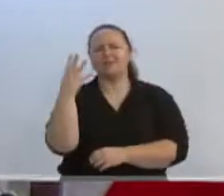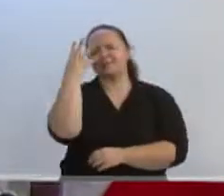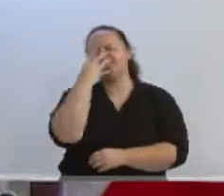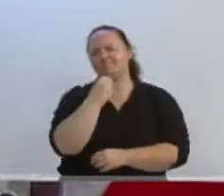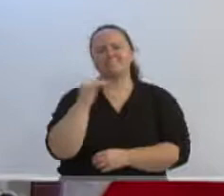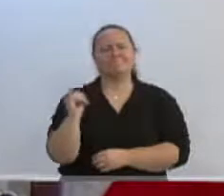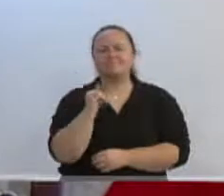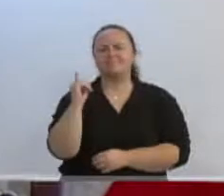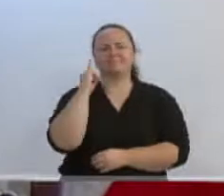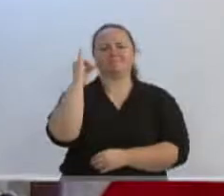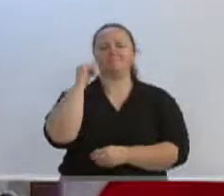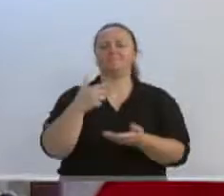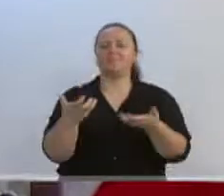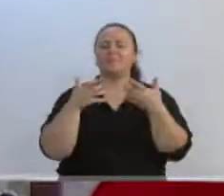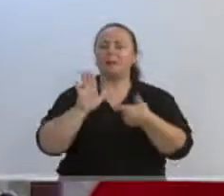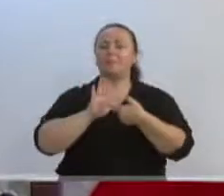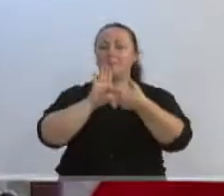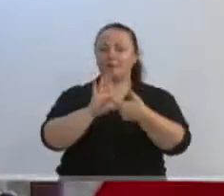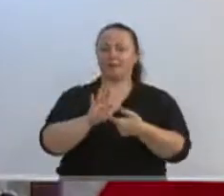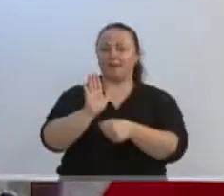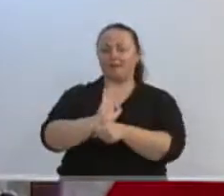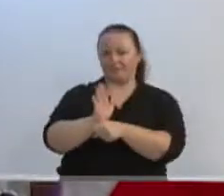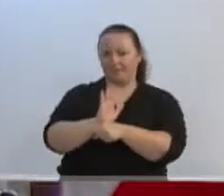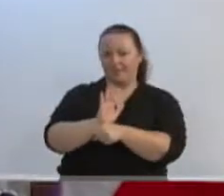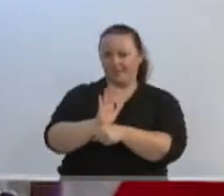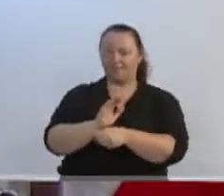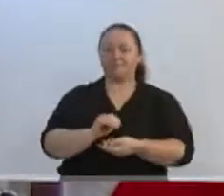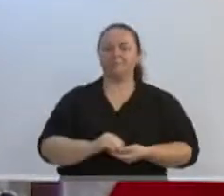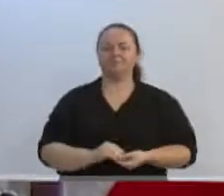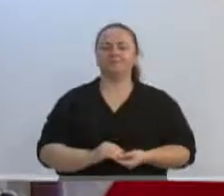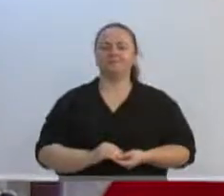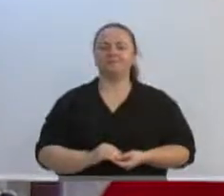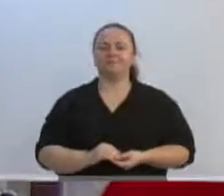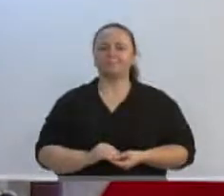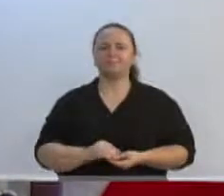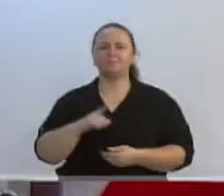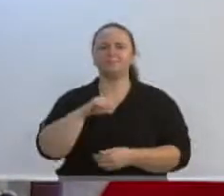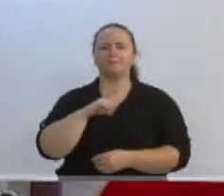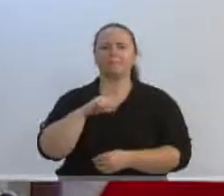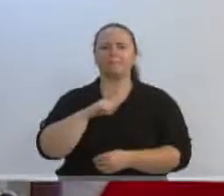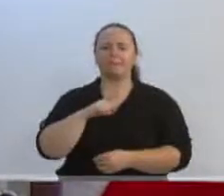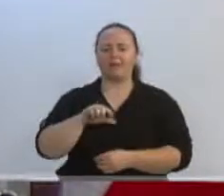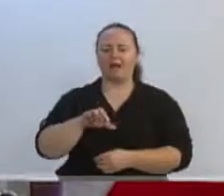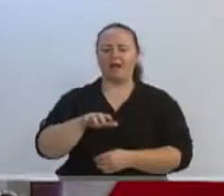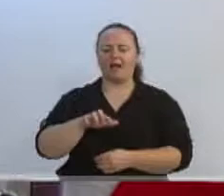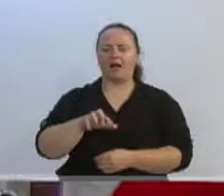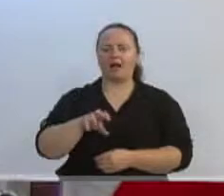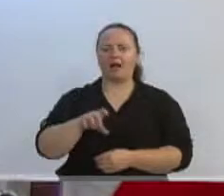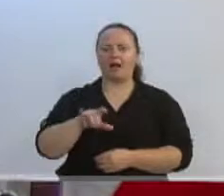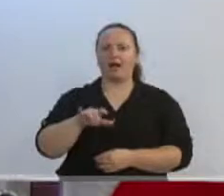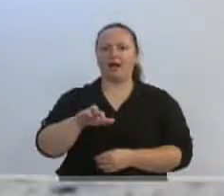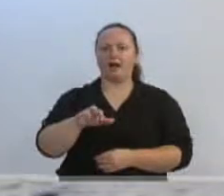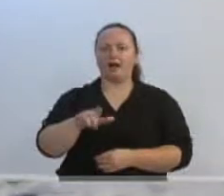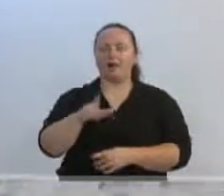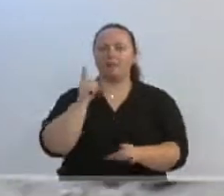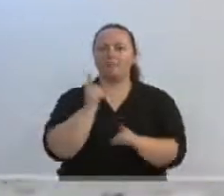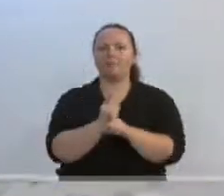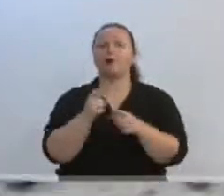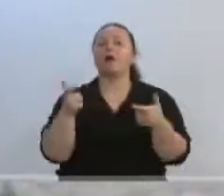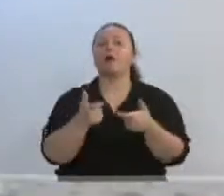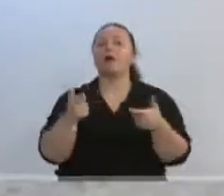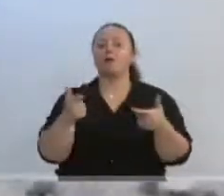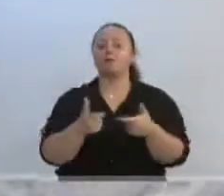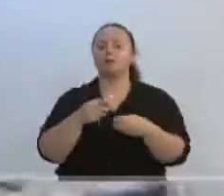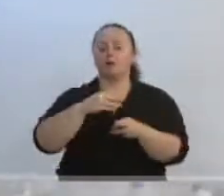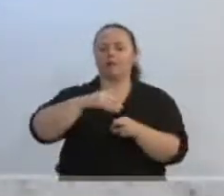mostrar ali um vídeo, queria que a TVL mostrasse o vídeo ali de uma pequena aranha caranguejeira que nós encontramos hoje quando nós fomos ali na